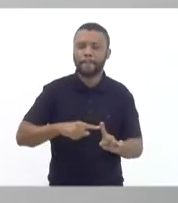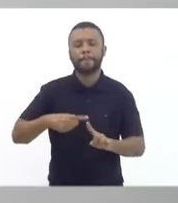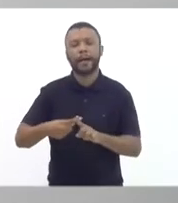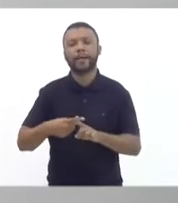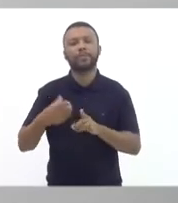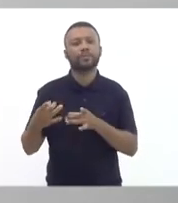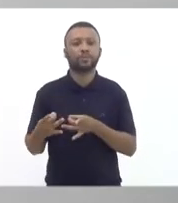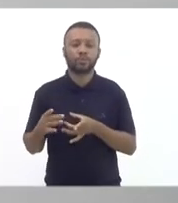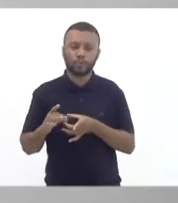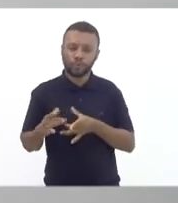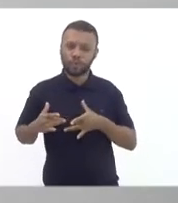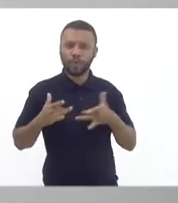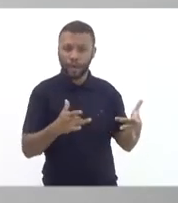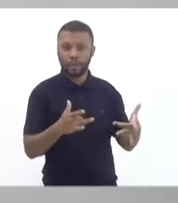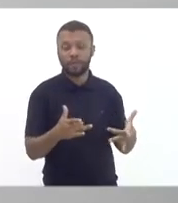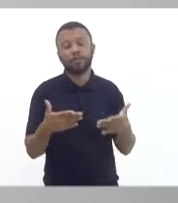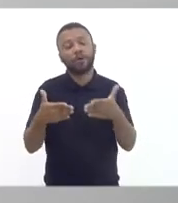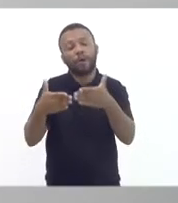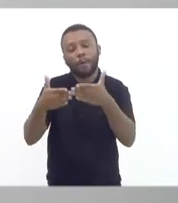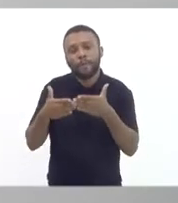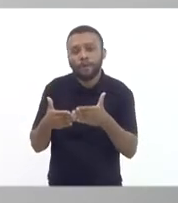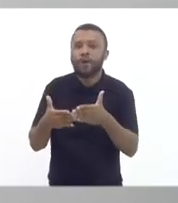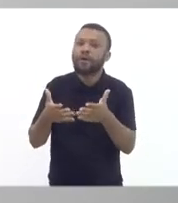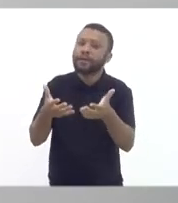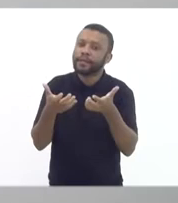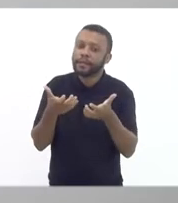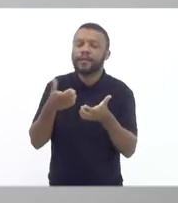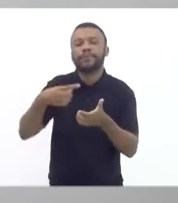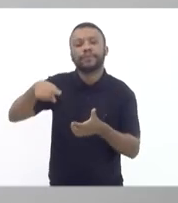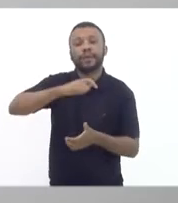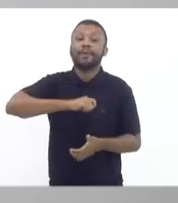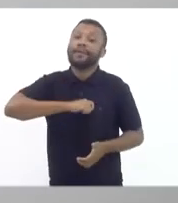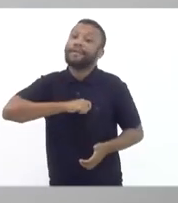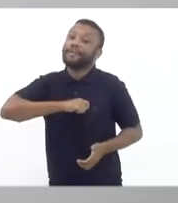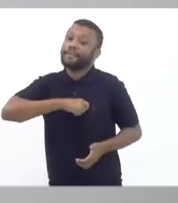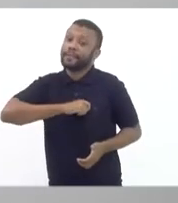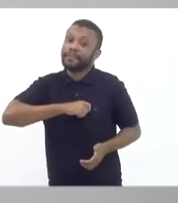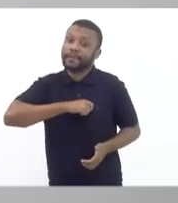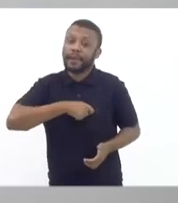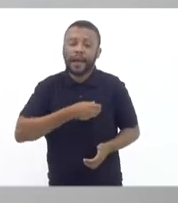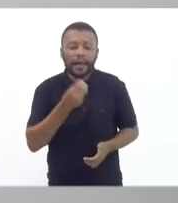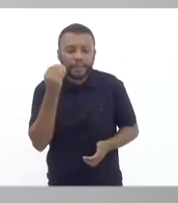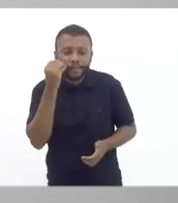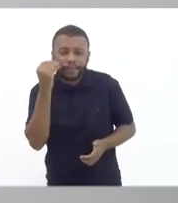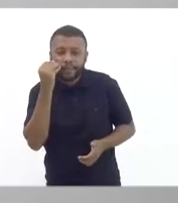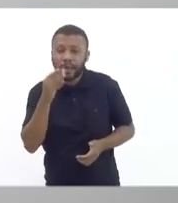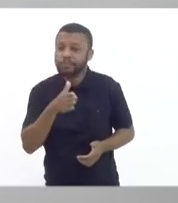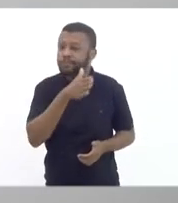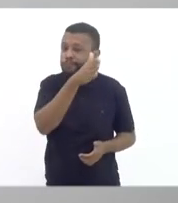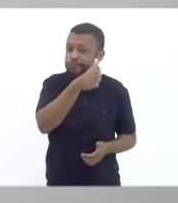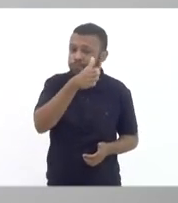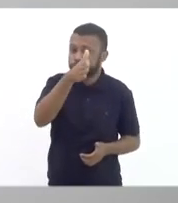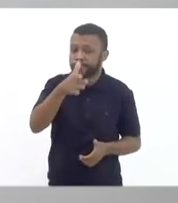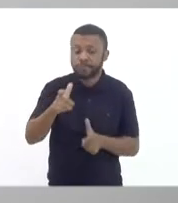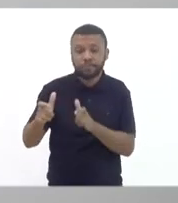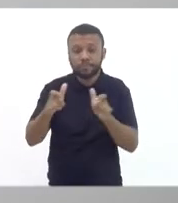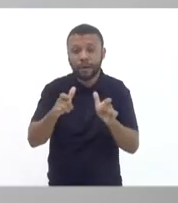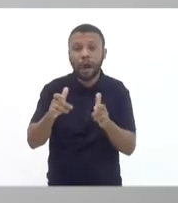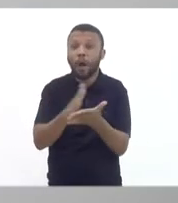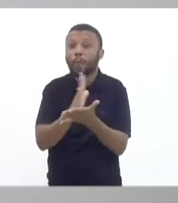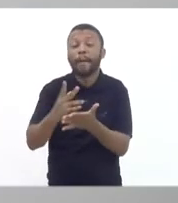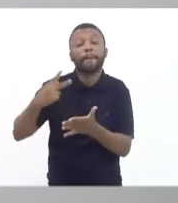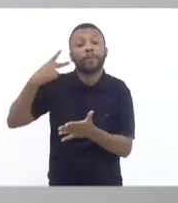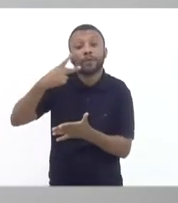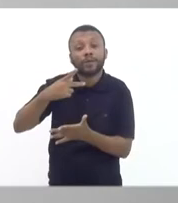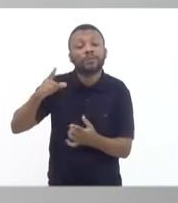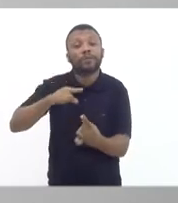por favor, verificassem essa que não foi colocado, verificassem esses locais, alguma política que pudessem verificar isso. E